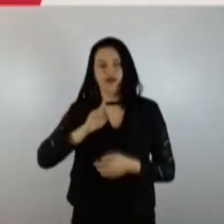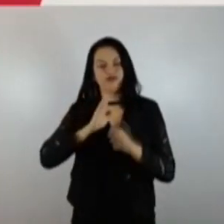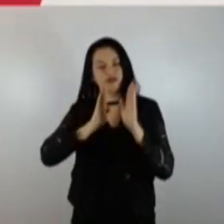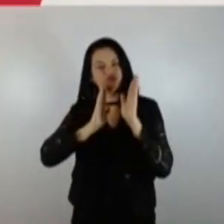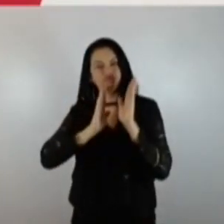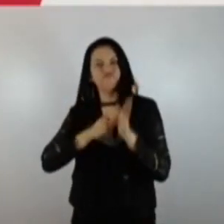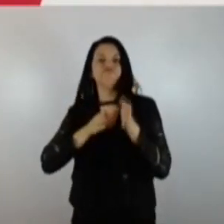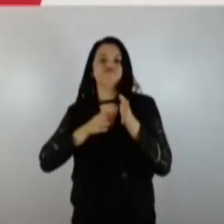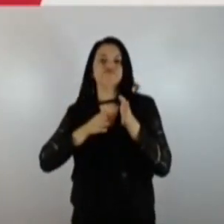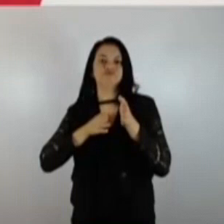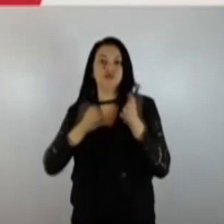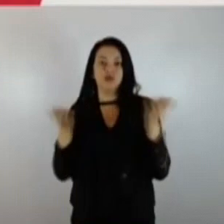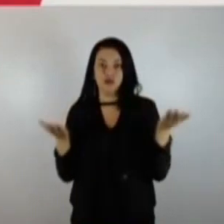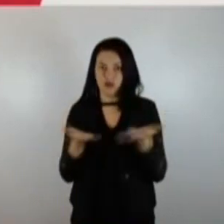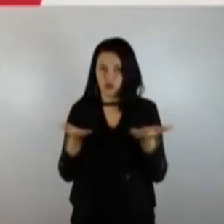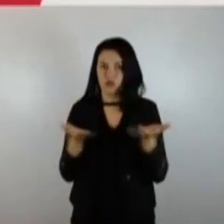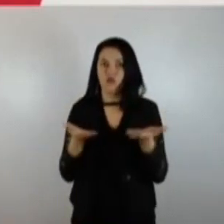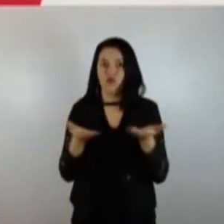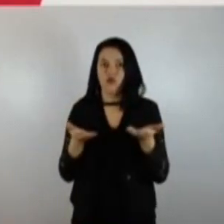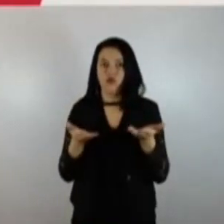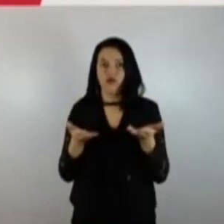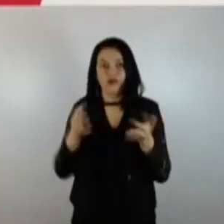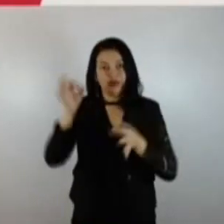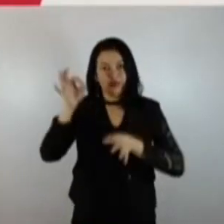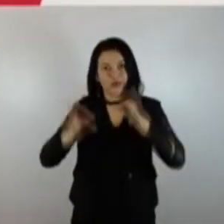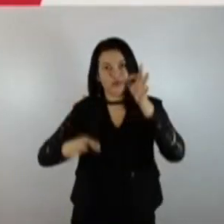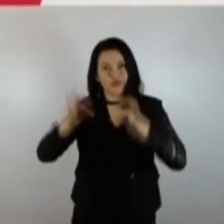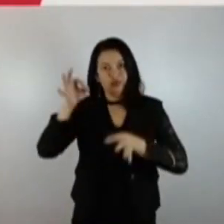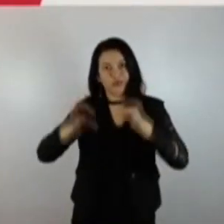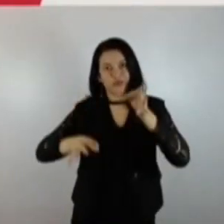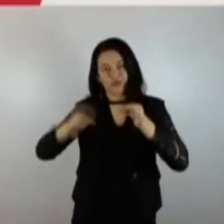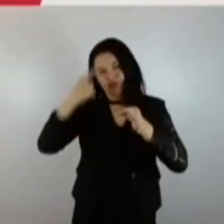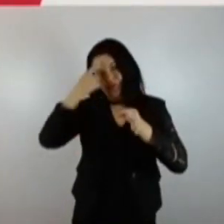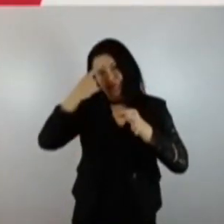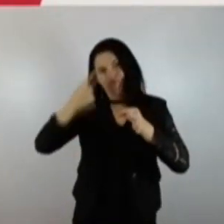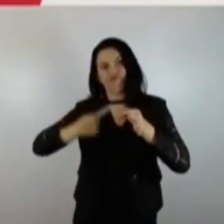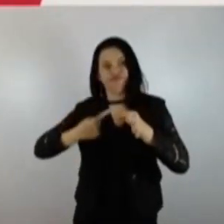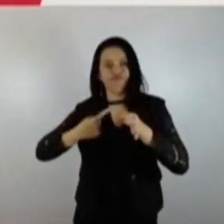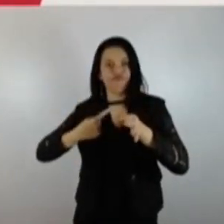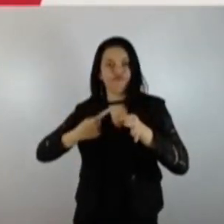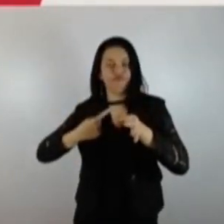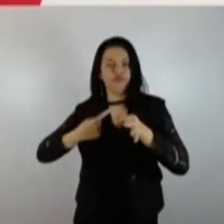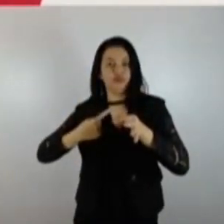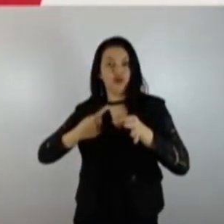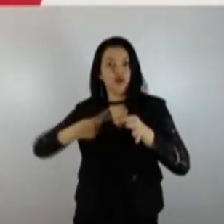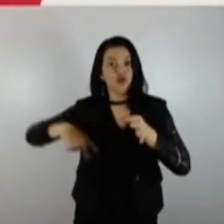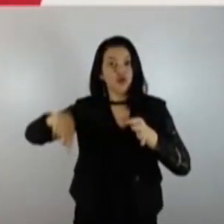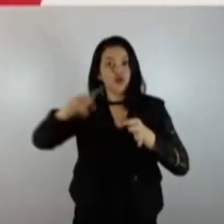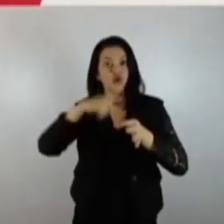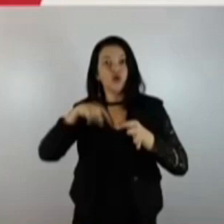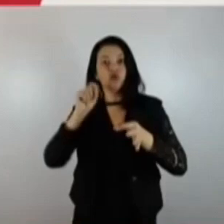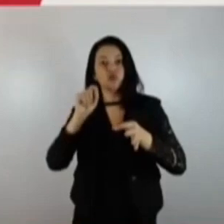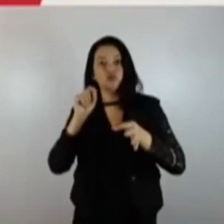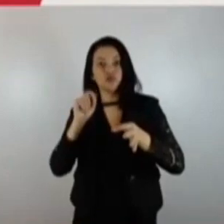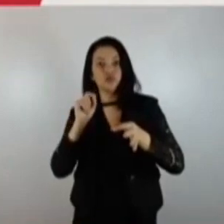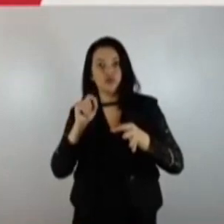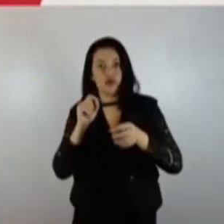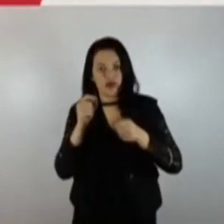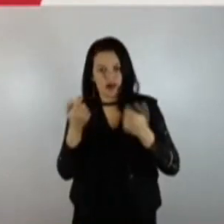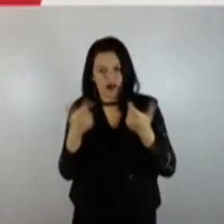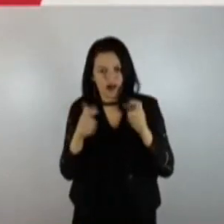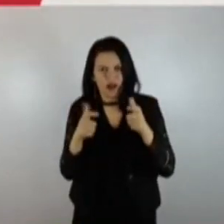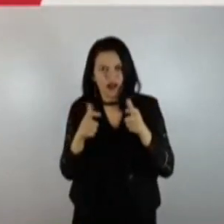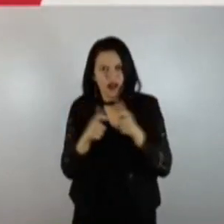direção, agora com esta determinação judicial, de restrição do rol de